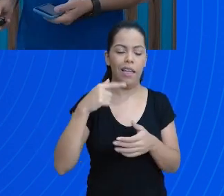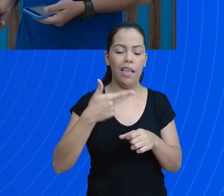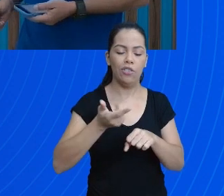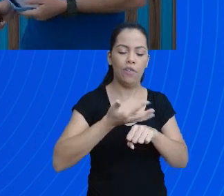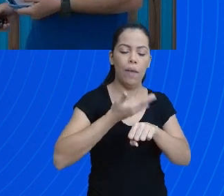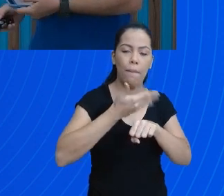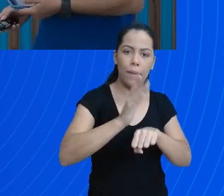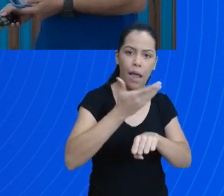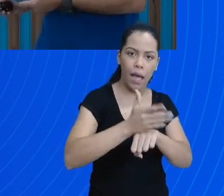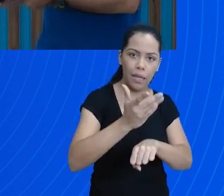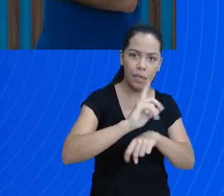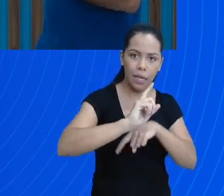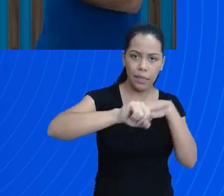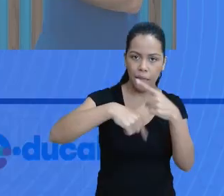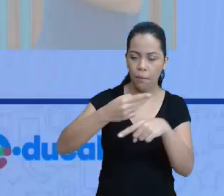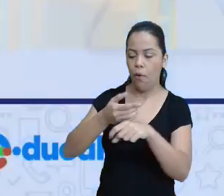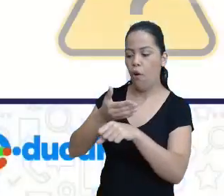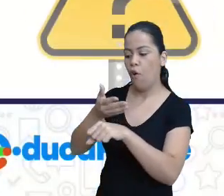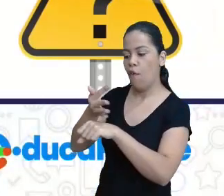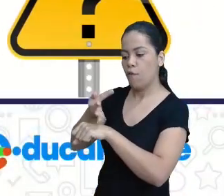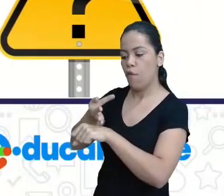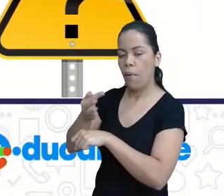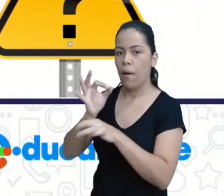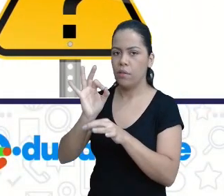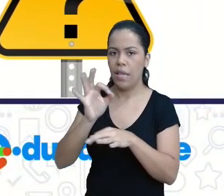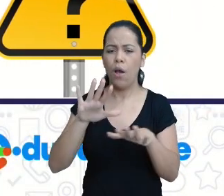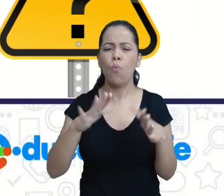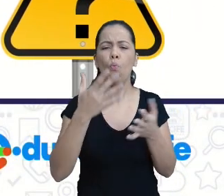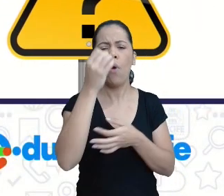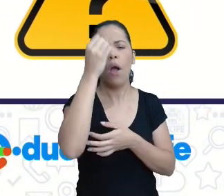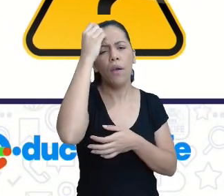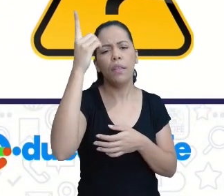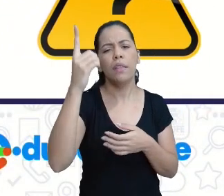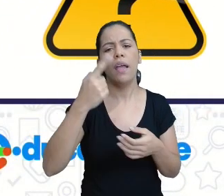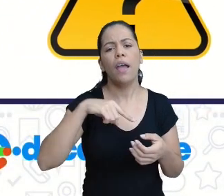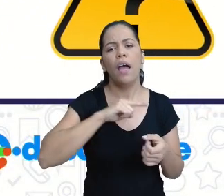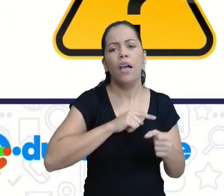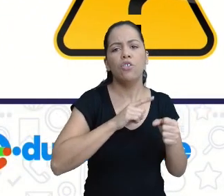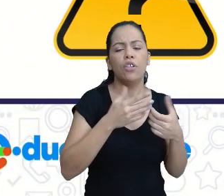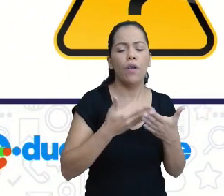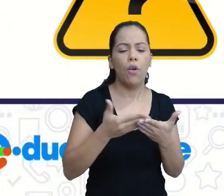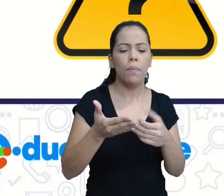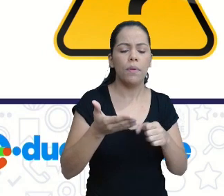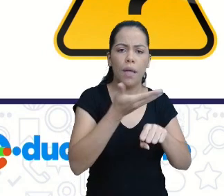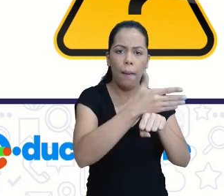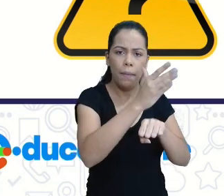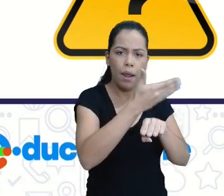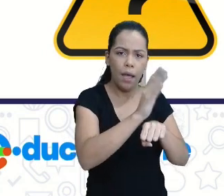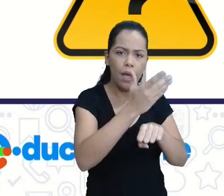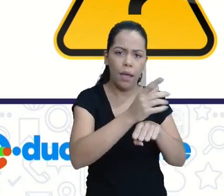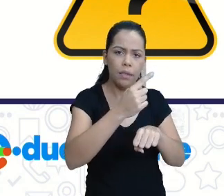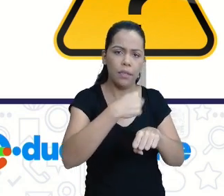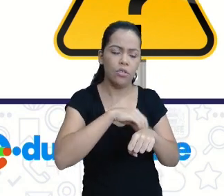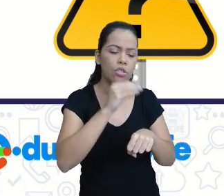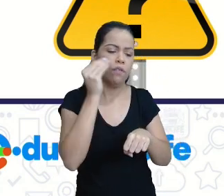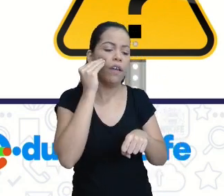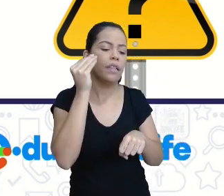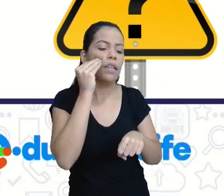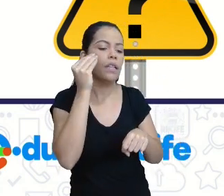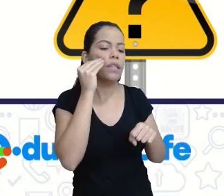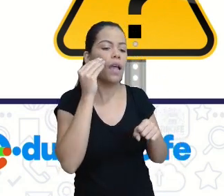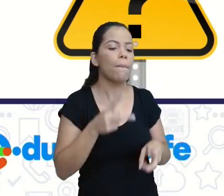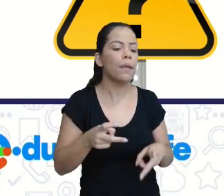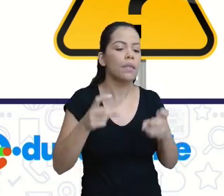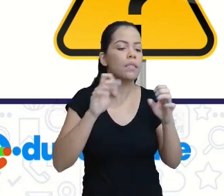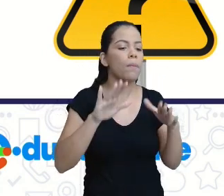para o formal. Qual é a ideia, tá certo? A gente vai partindo desse prático aí, a gente vai tentar verificar quais